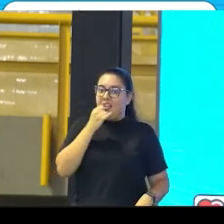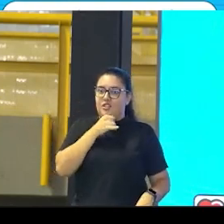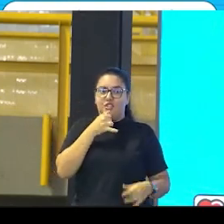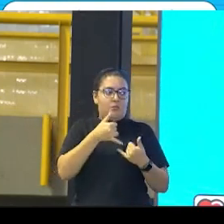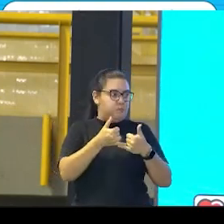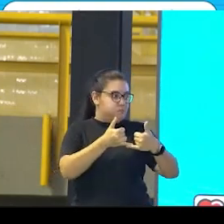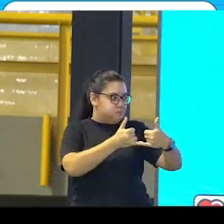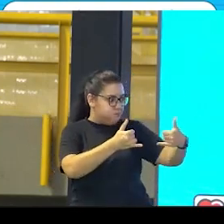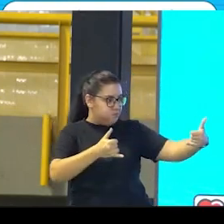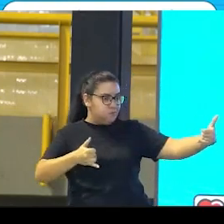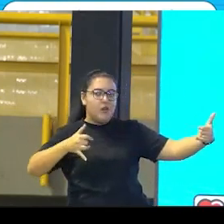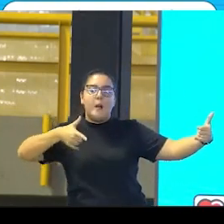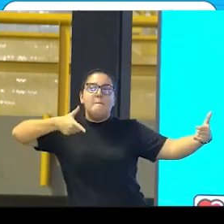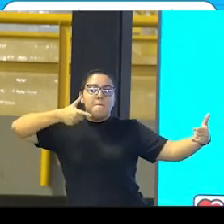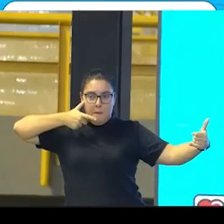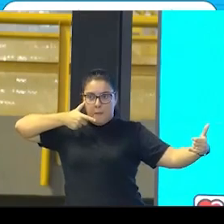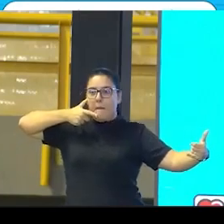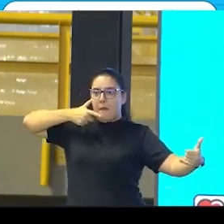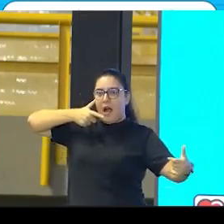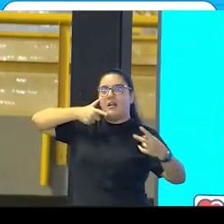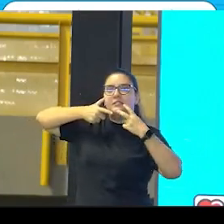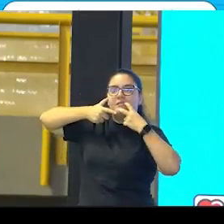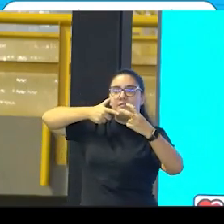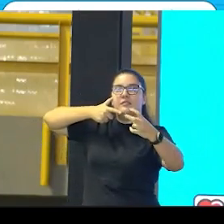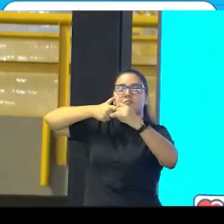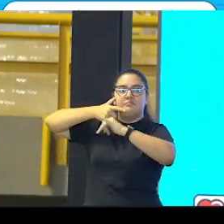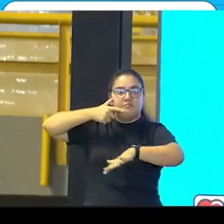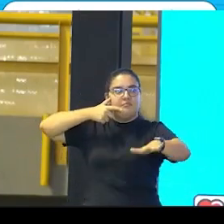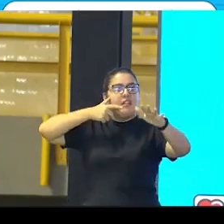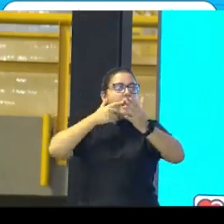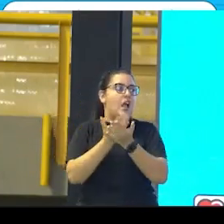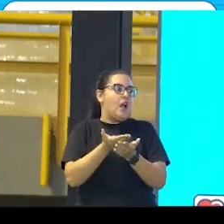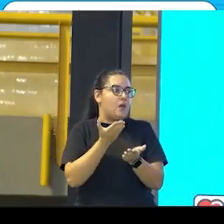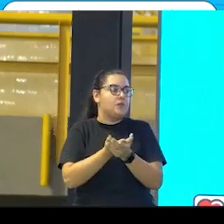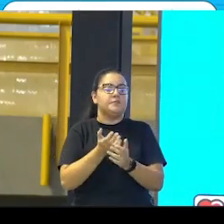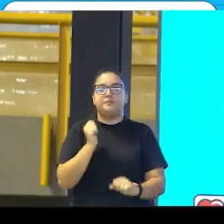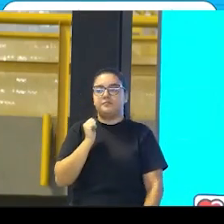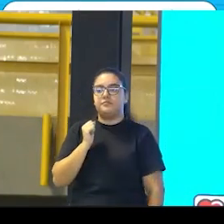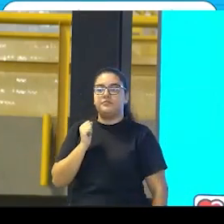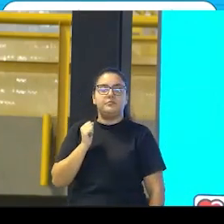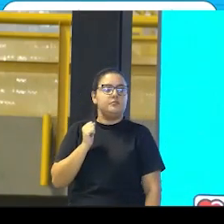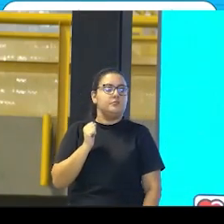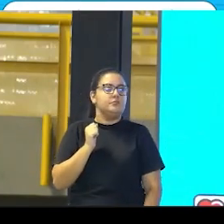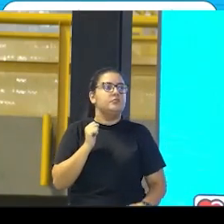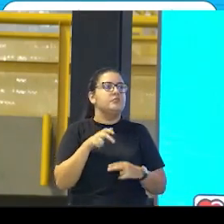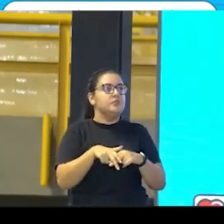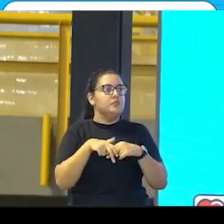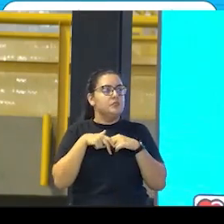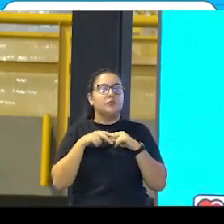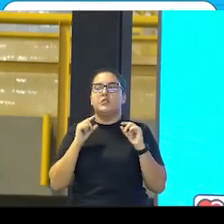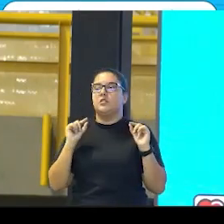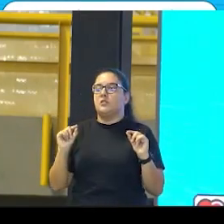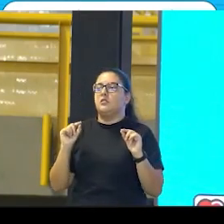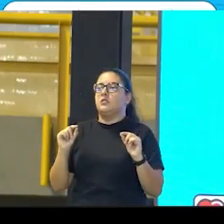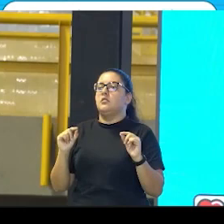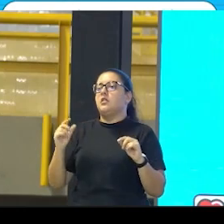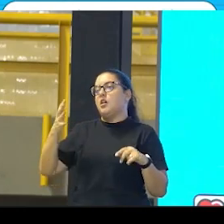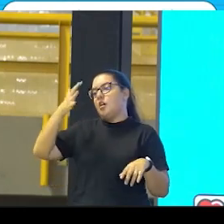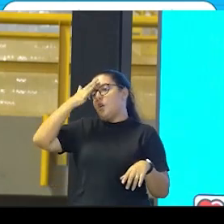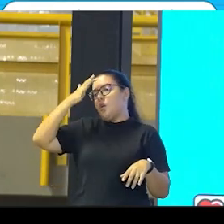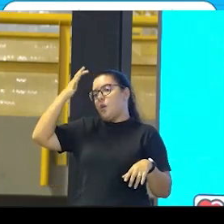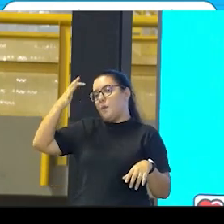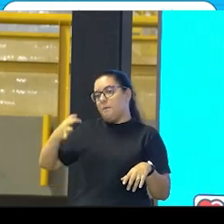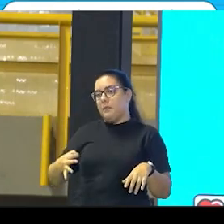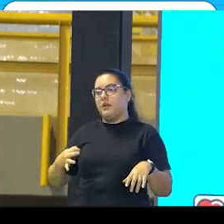gente precisa de energia para viabilizar essa aula. E aí, meu amigo, é exatamente a